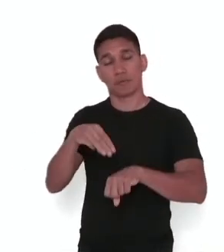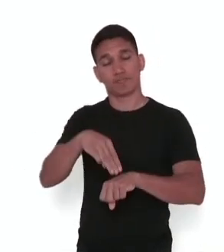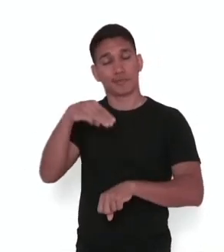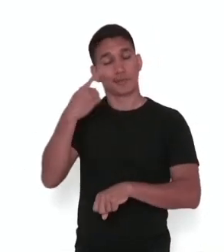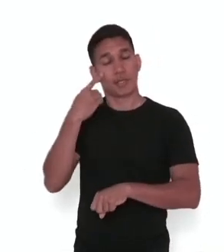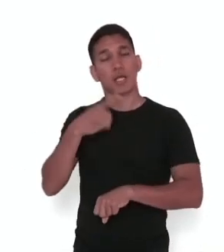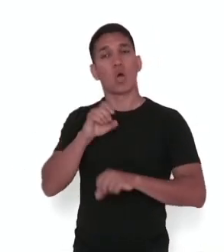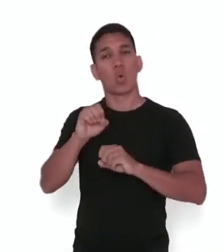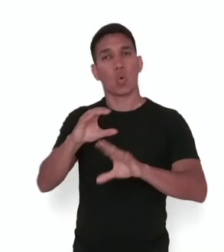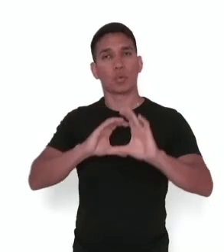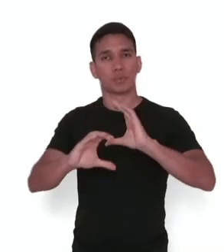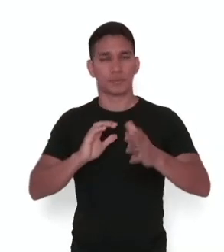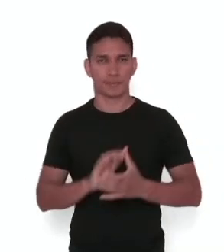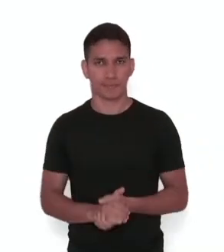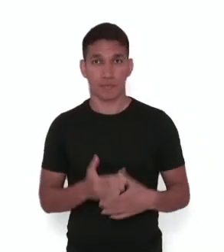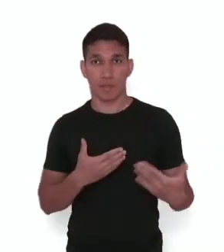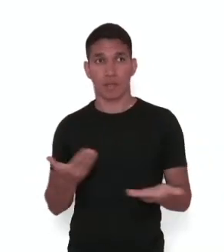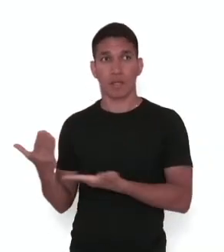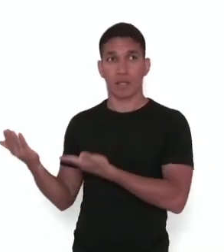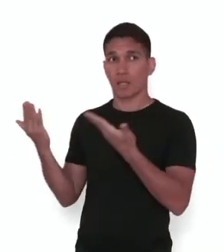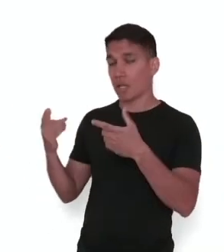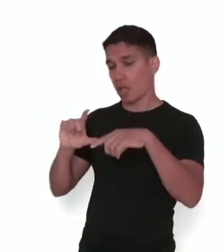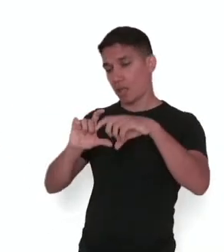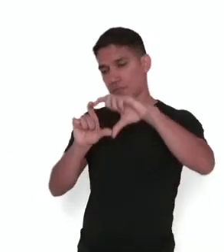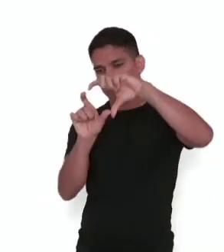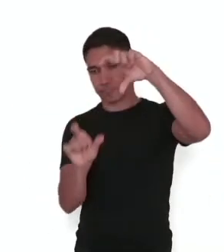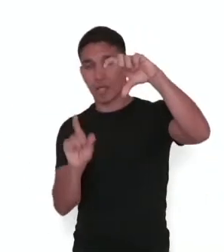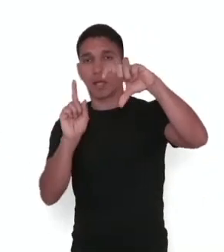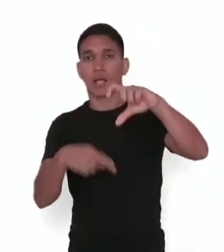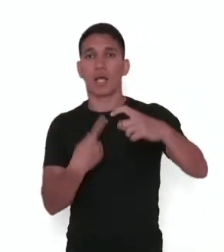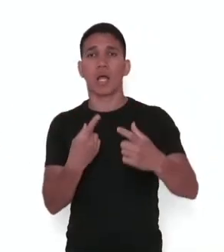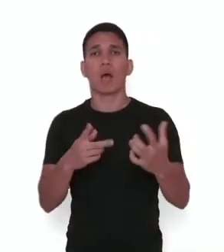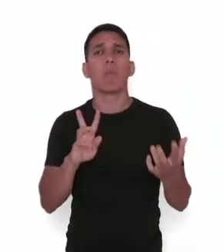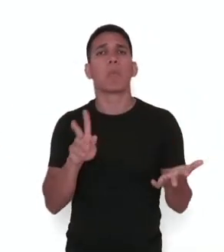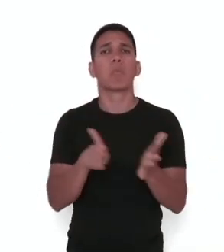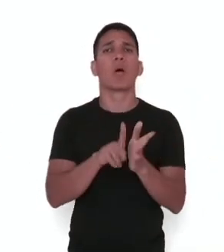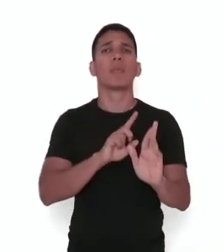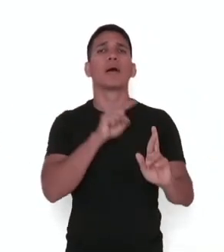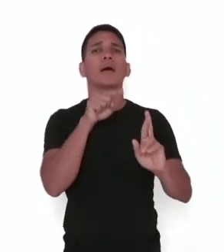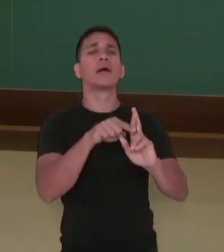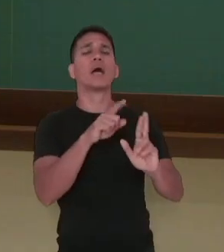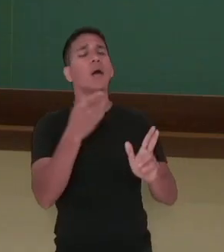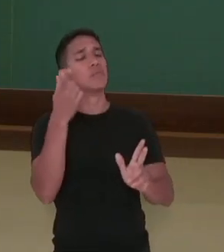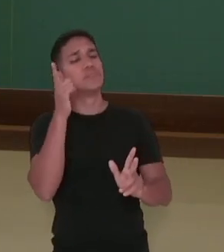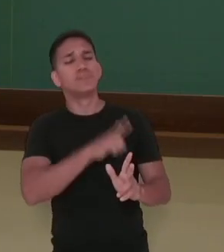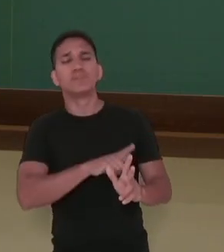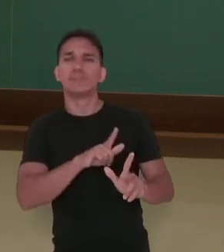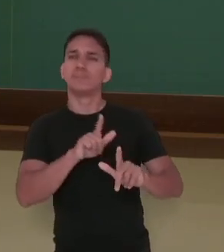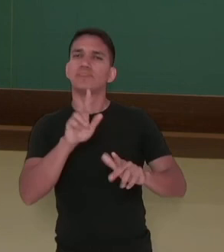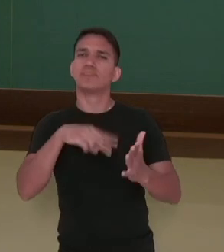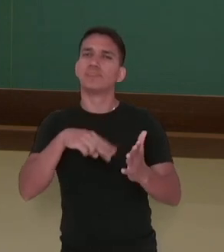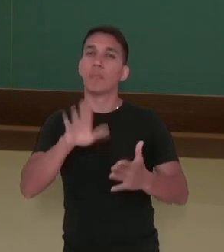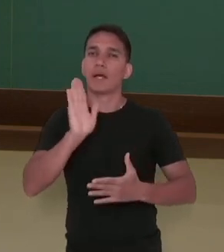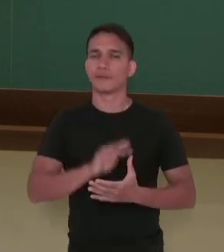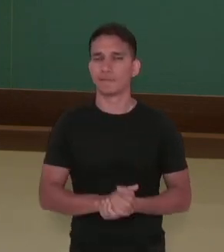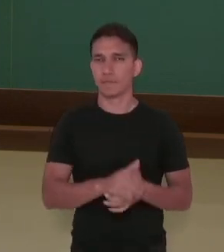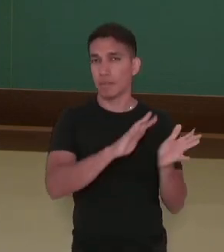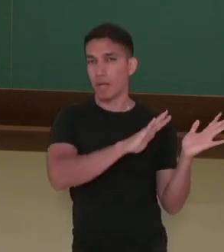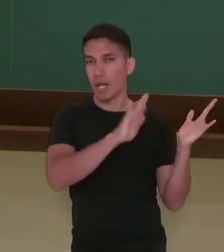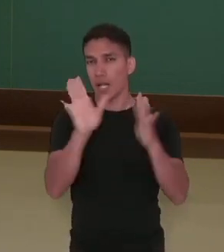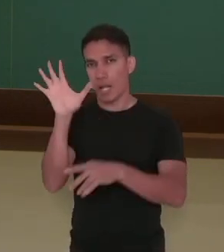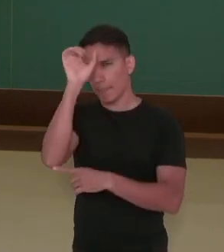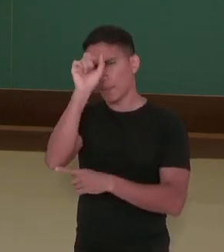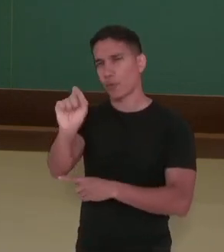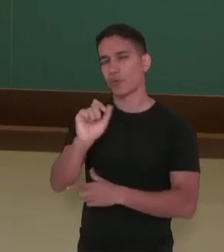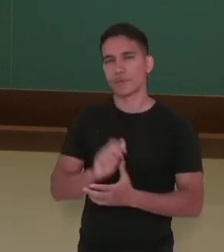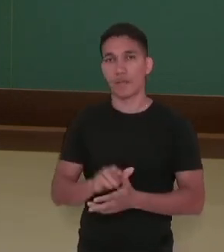ao lado, a referência do Observatório de Imprensa. Você pode ler mais sobre esse assunto. O que aprendemos? Vimos